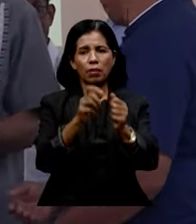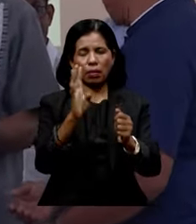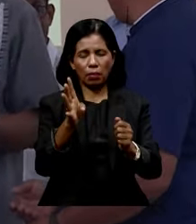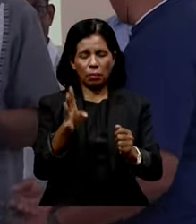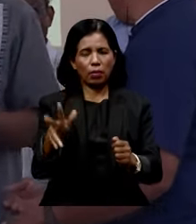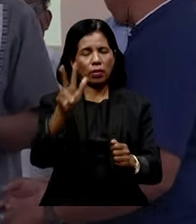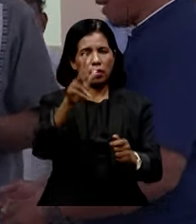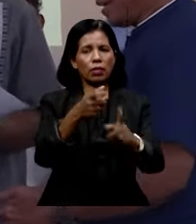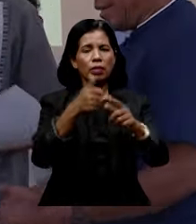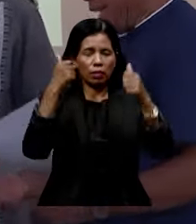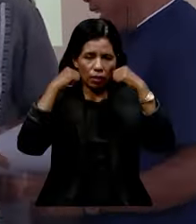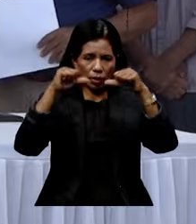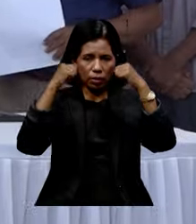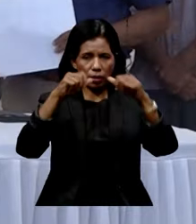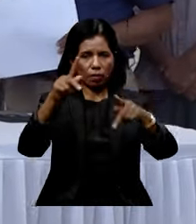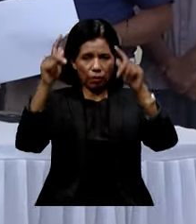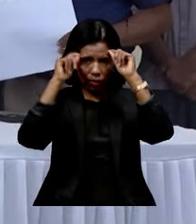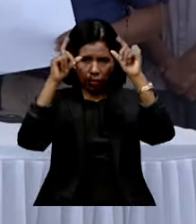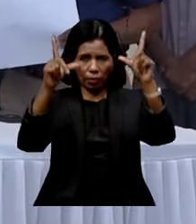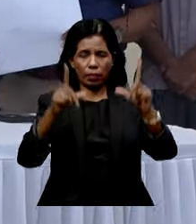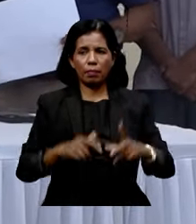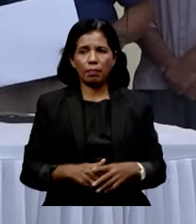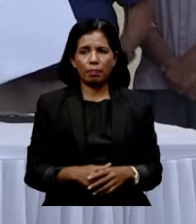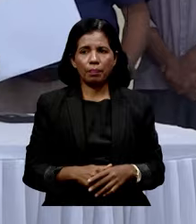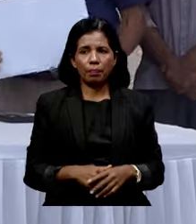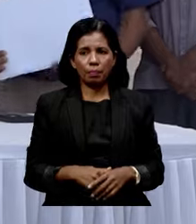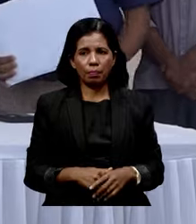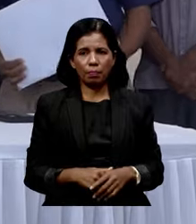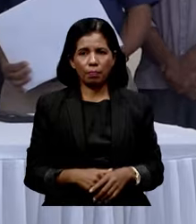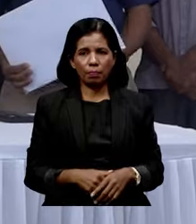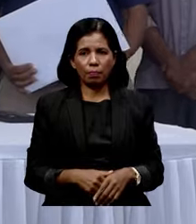Recintolu, o si artista timoruan. Emerenciana Martins, Dilma Sujeti, GMN.